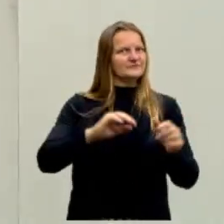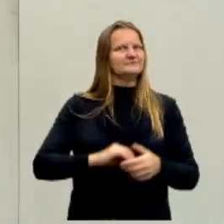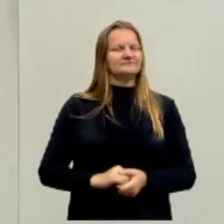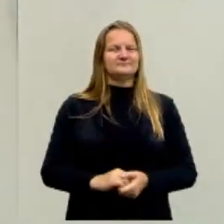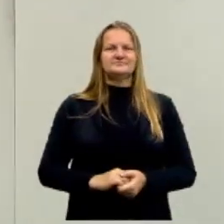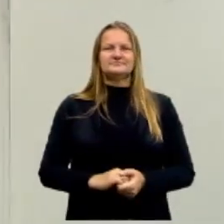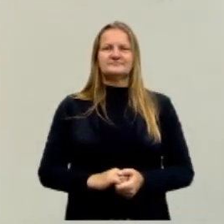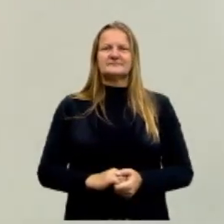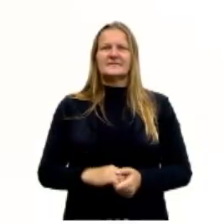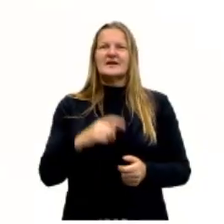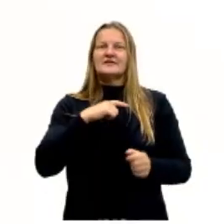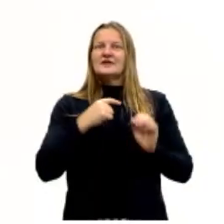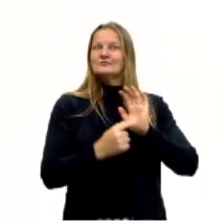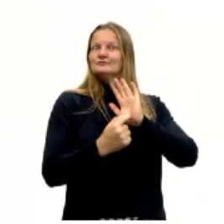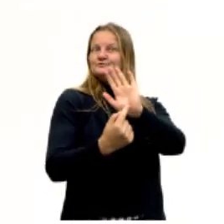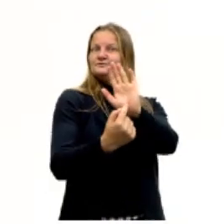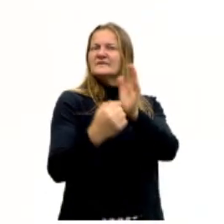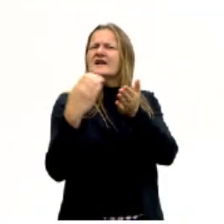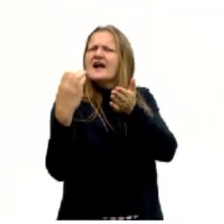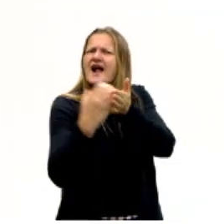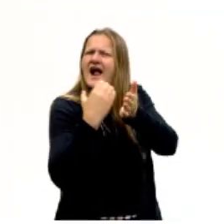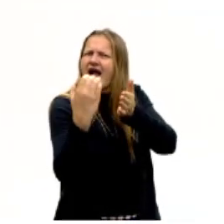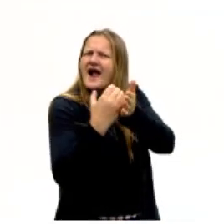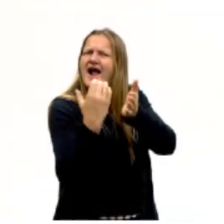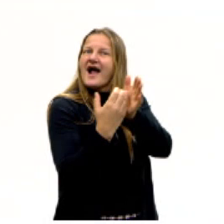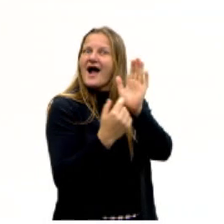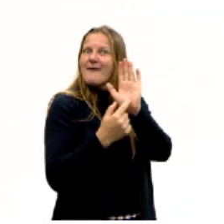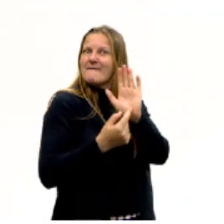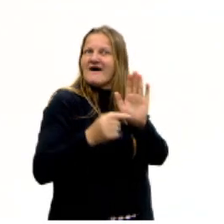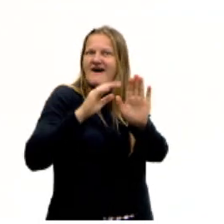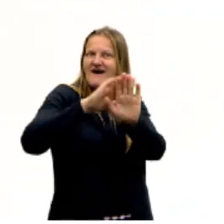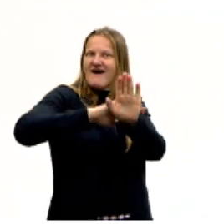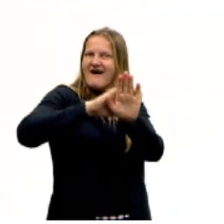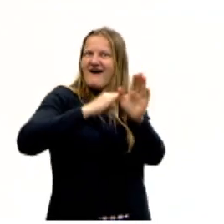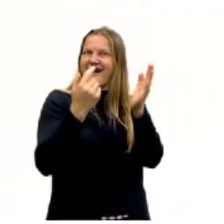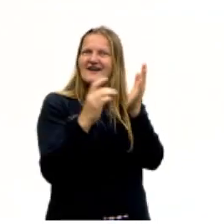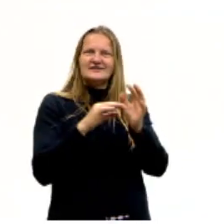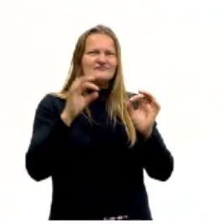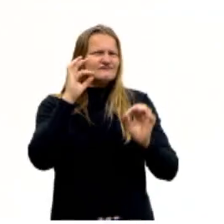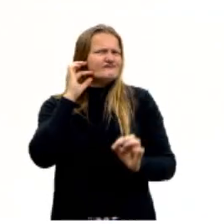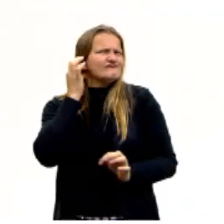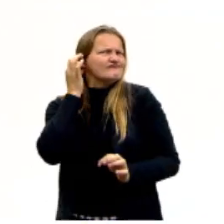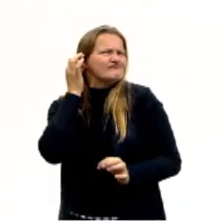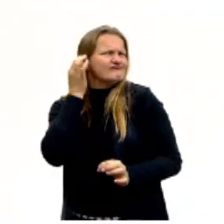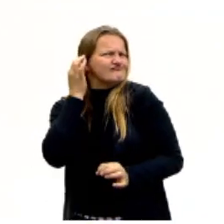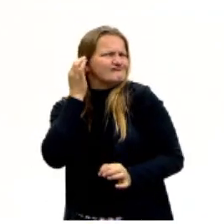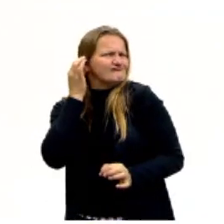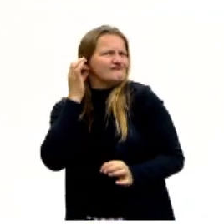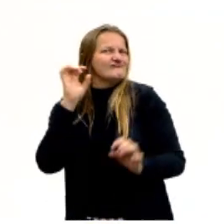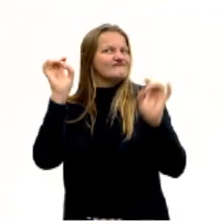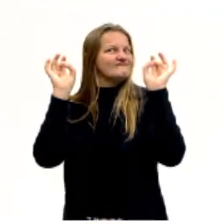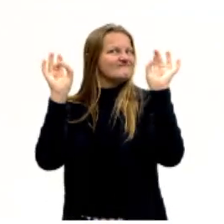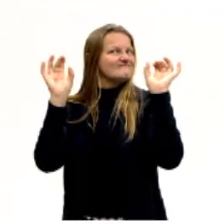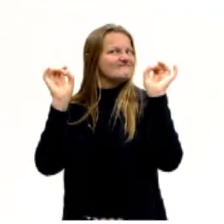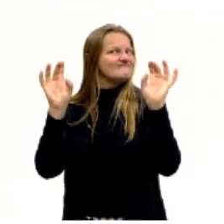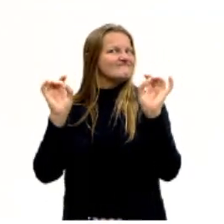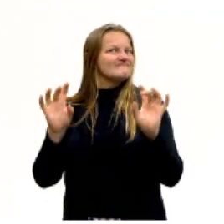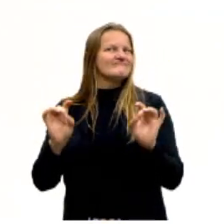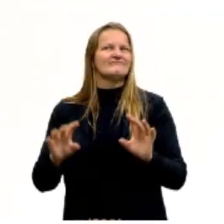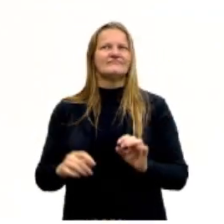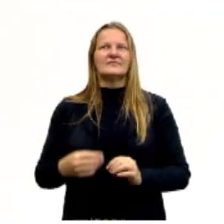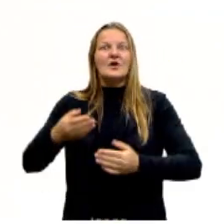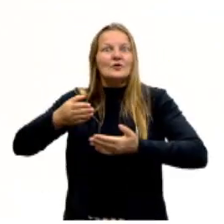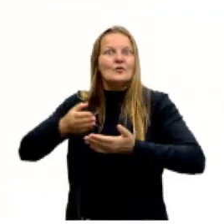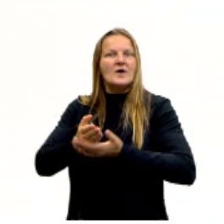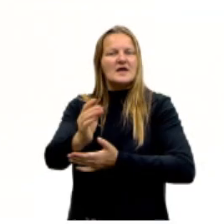e Aqui nós temos a capa do catálogo da exposição Ou seja é chique né meu povo você entra na